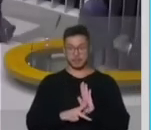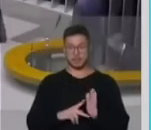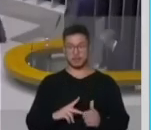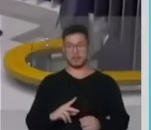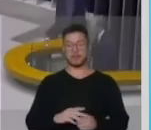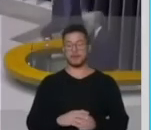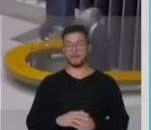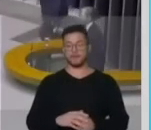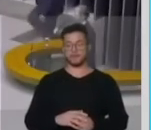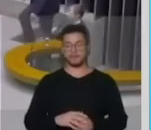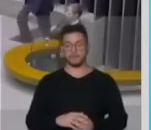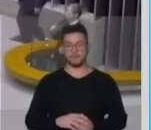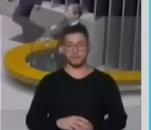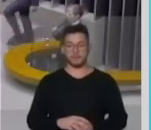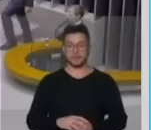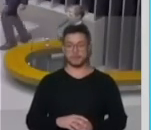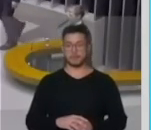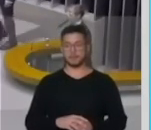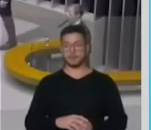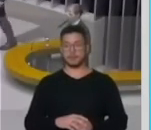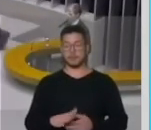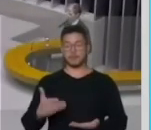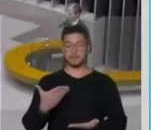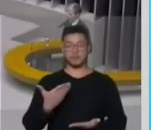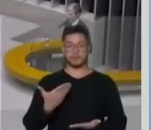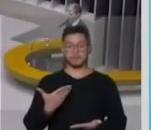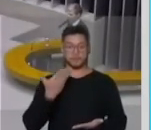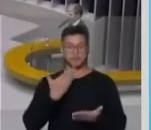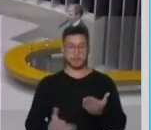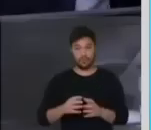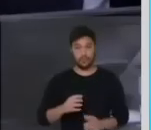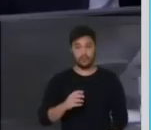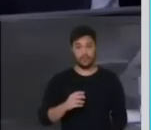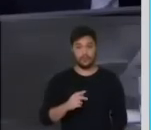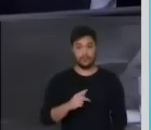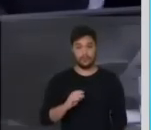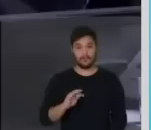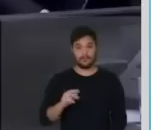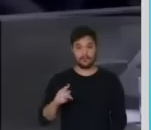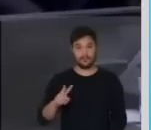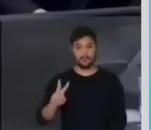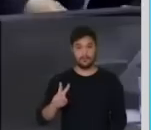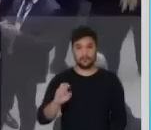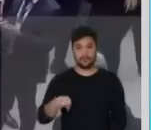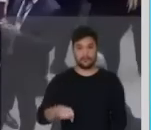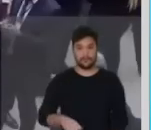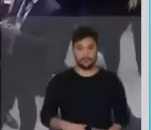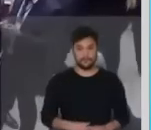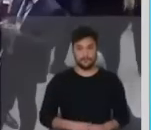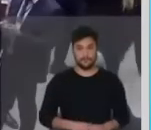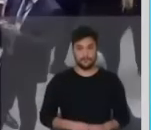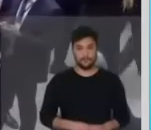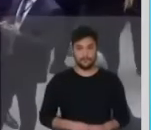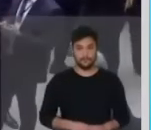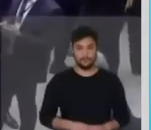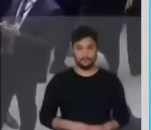na Câmara ontem né apenas na última terça-feira anteontem quando a proposta ela seria analisado o